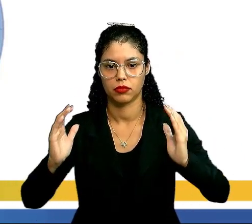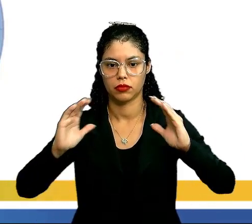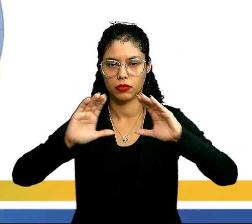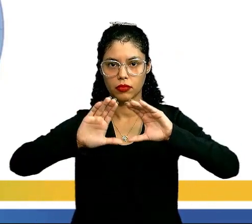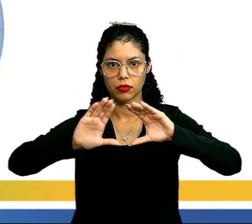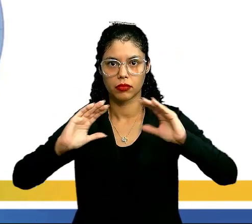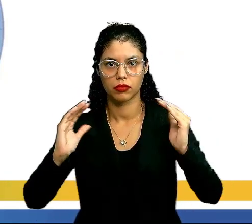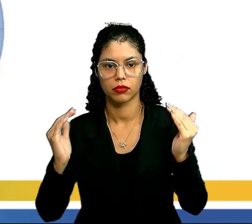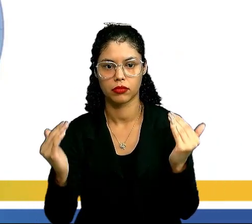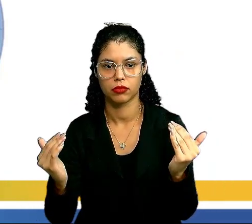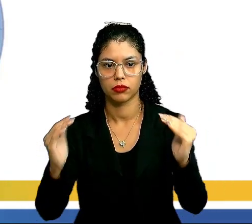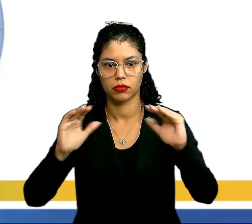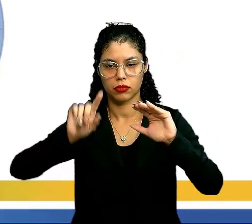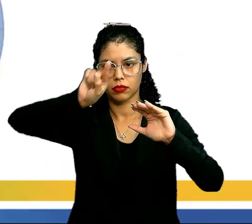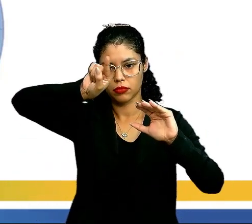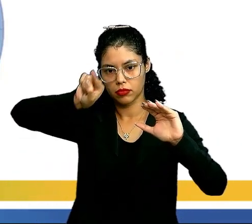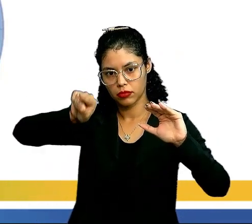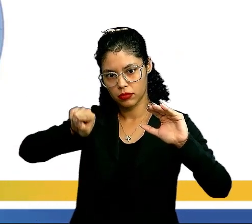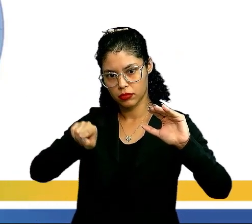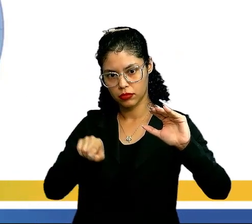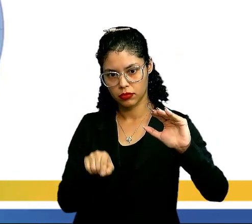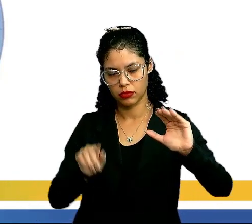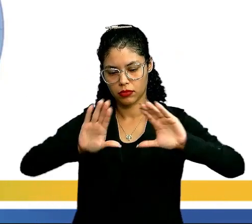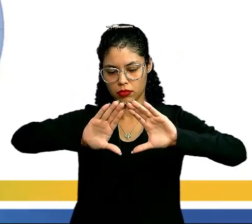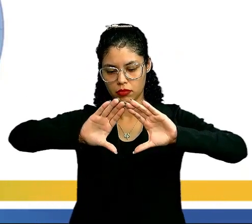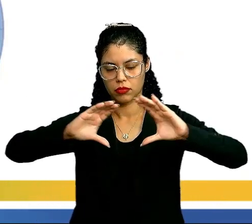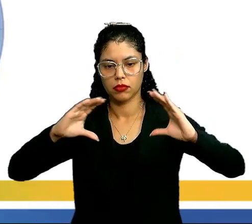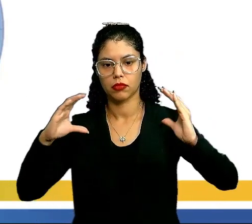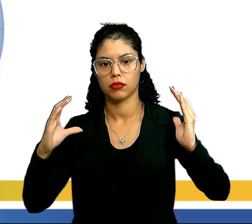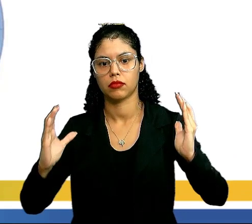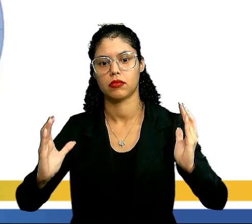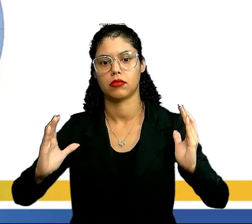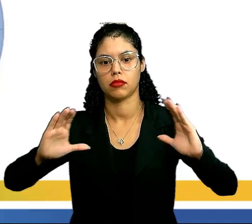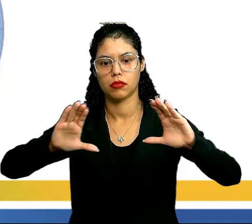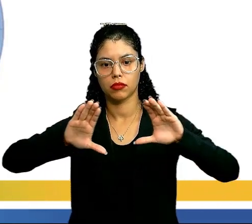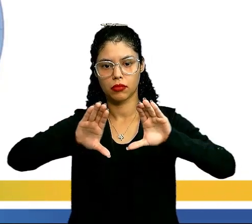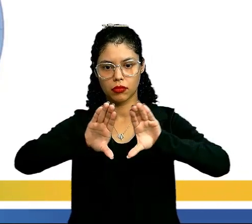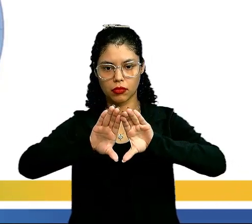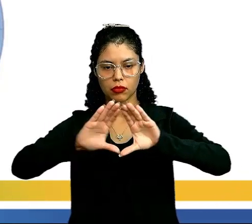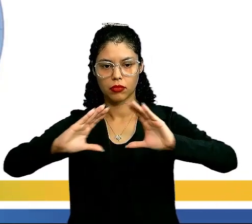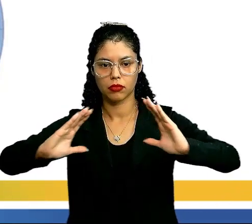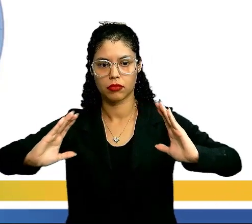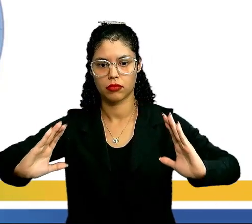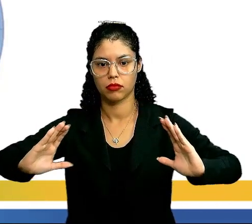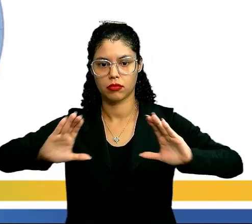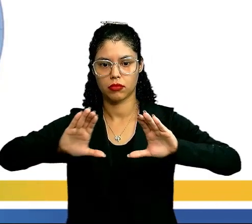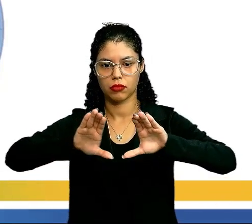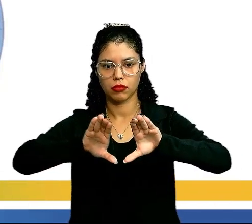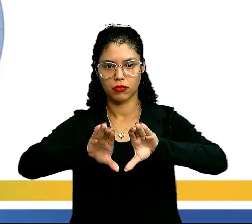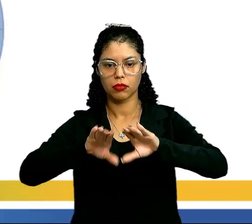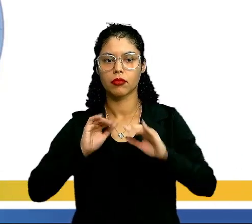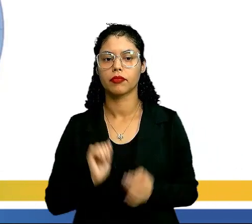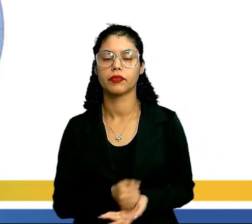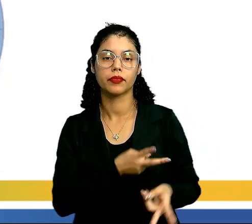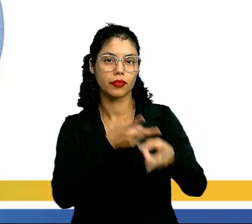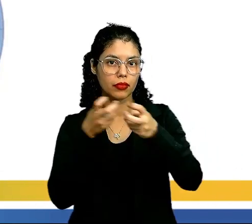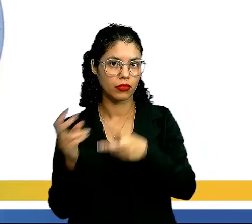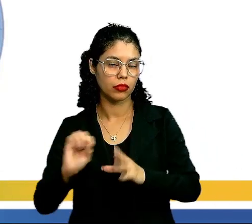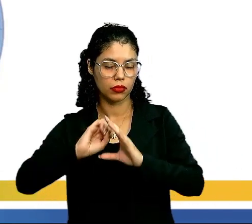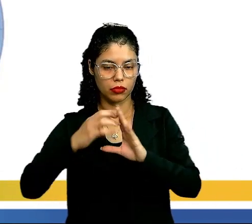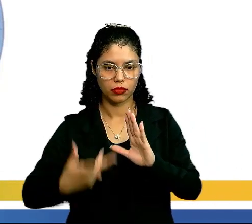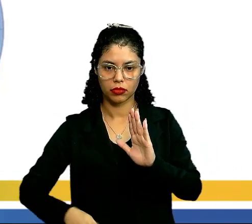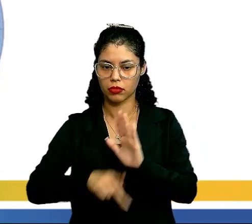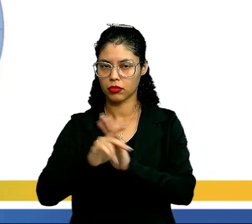de arco. Olha a curvatura do meridiano aqui, ó, fazendo no mapa. Observem. Então, essa é a